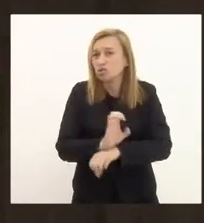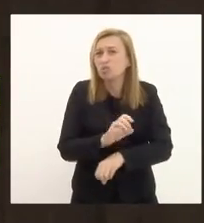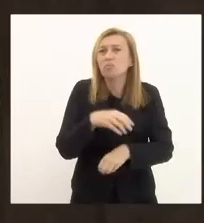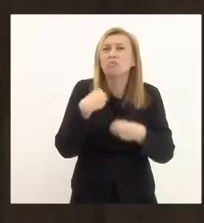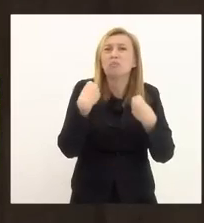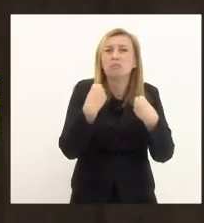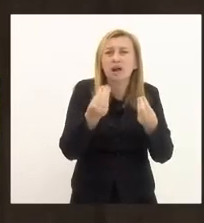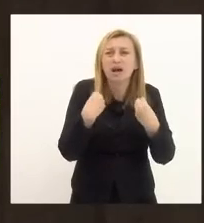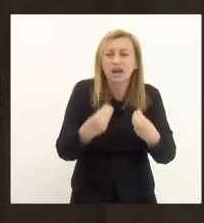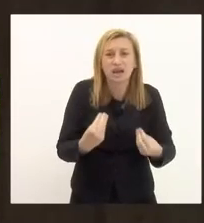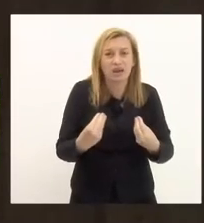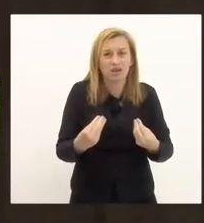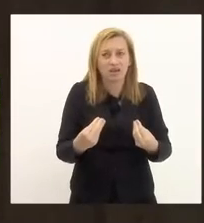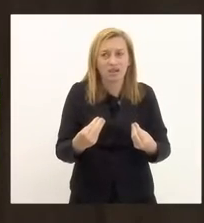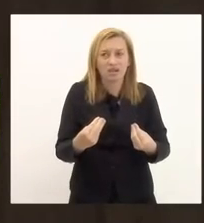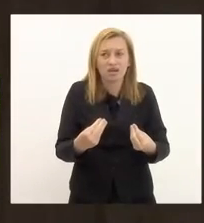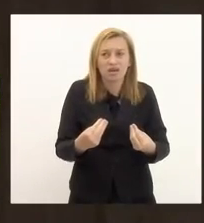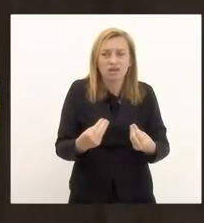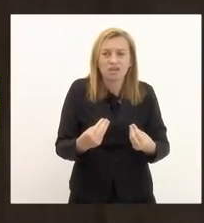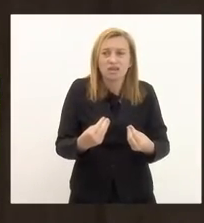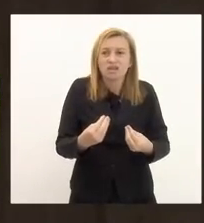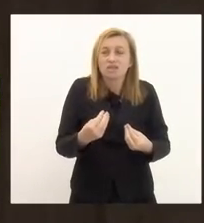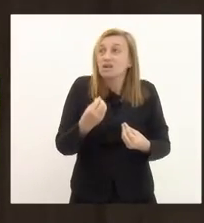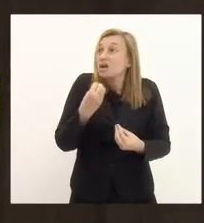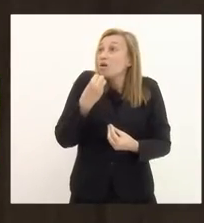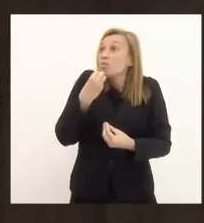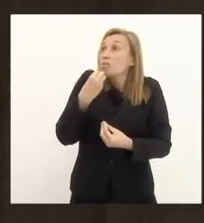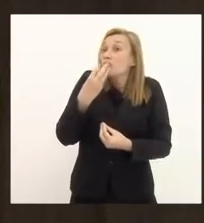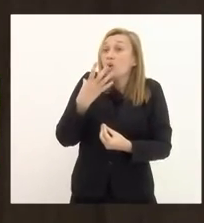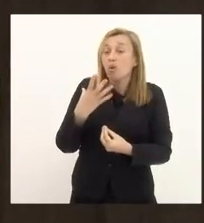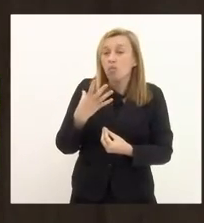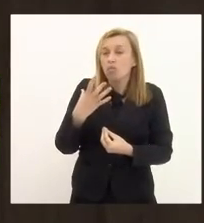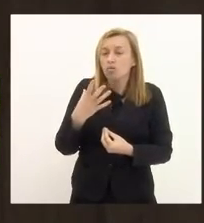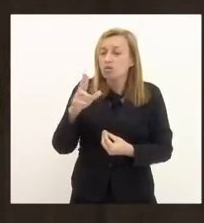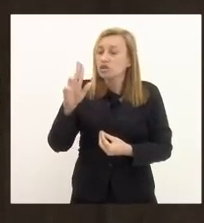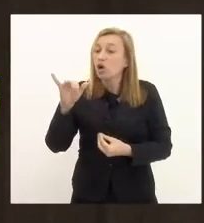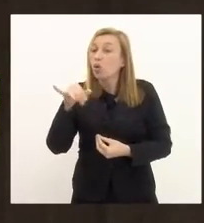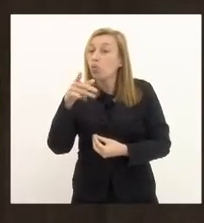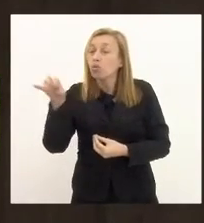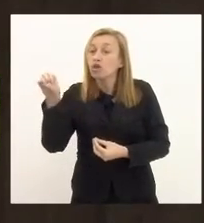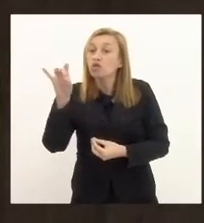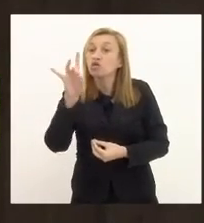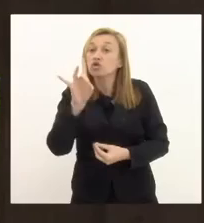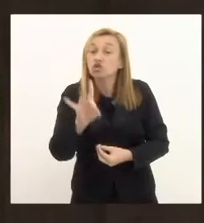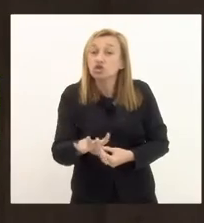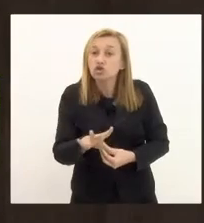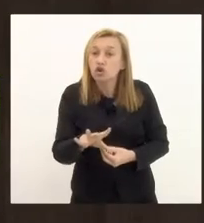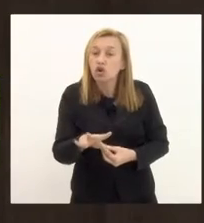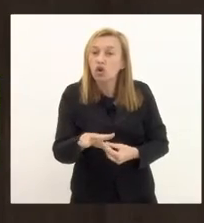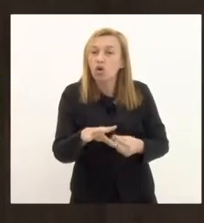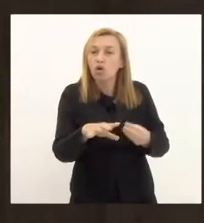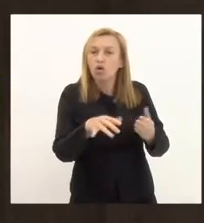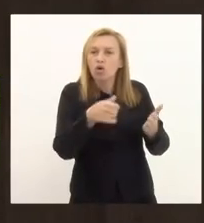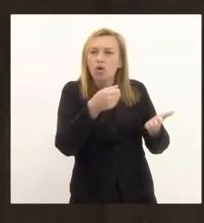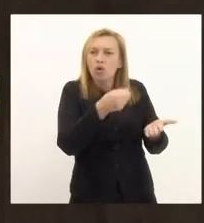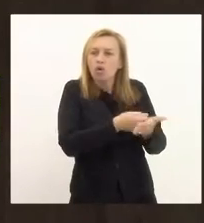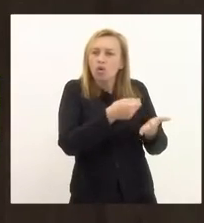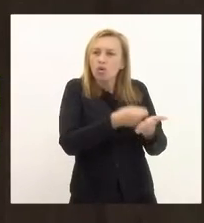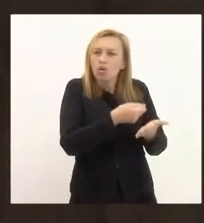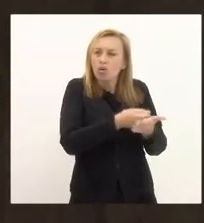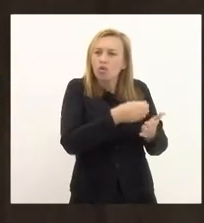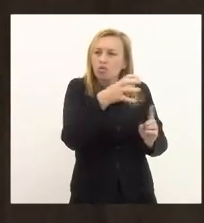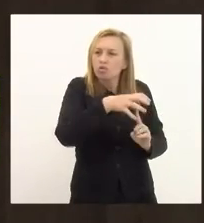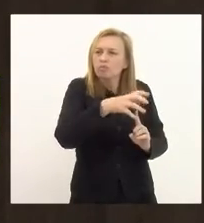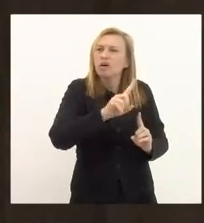que tanta tanta tanta leniência né tanta bondade enquanto que a união só faz o que protelar para depois